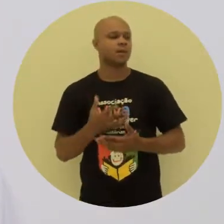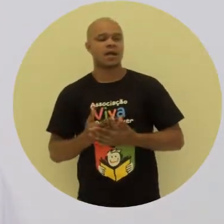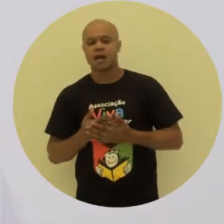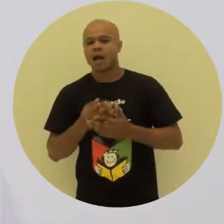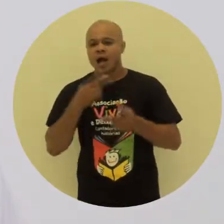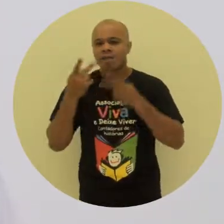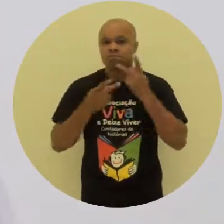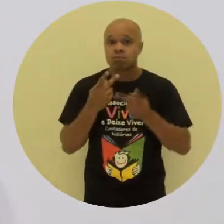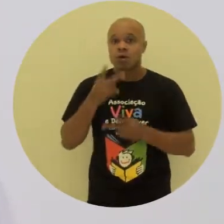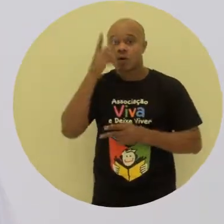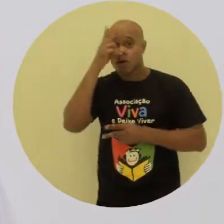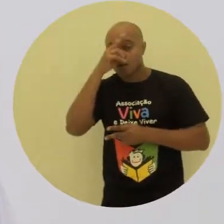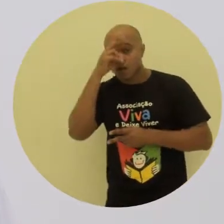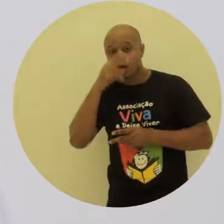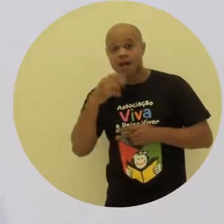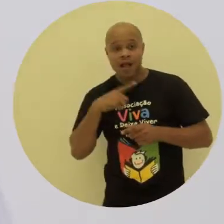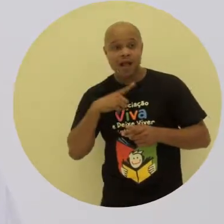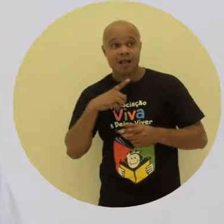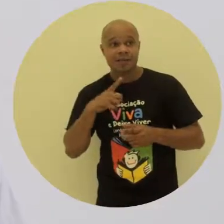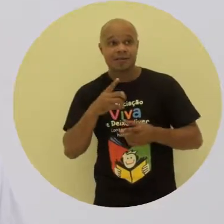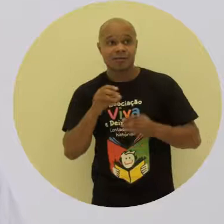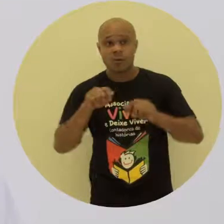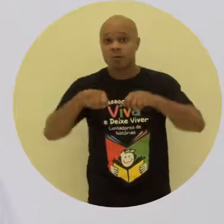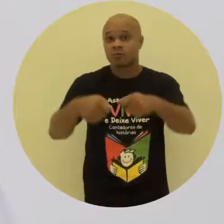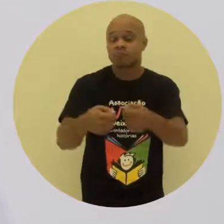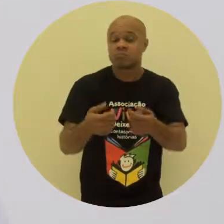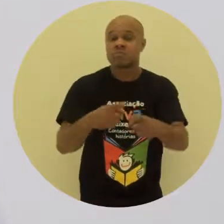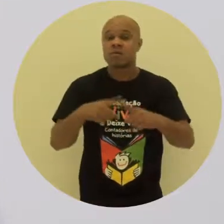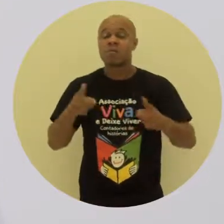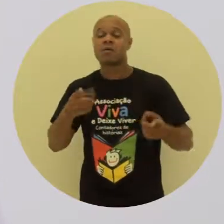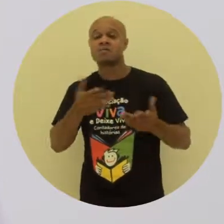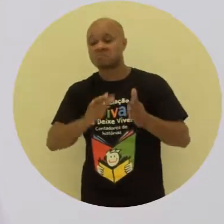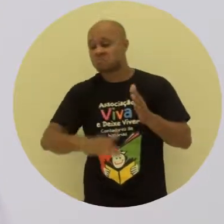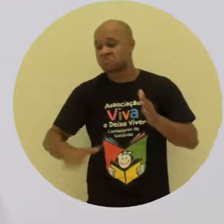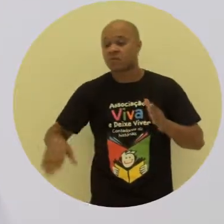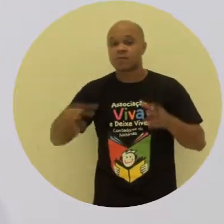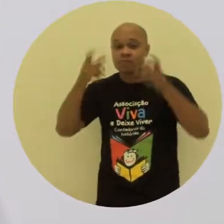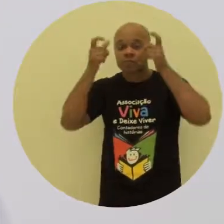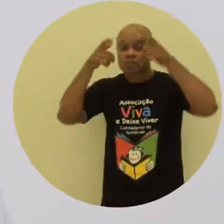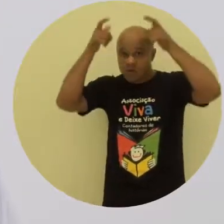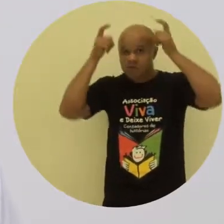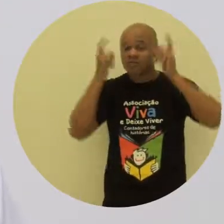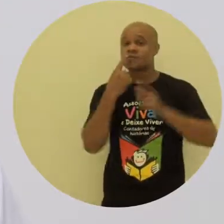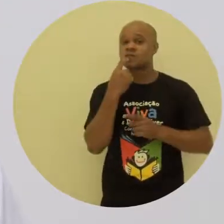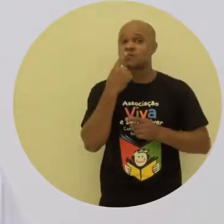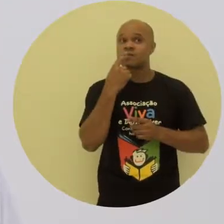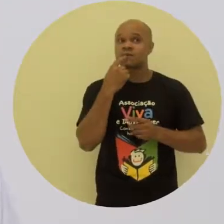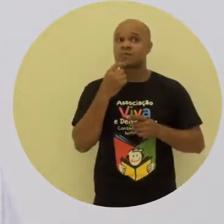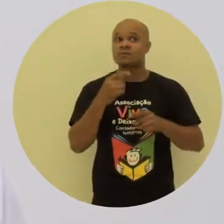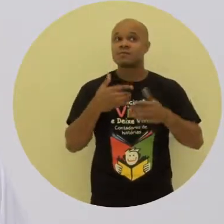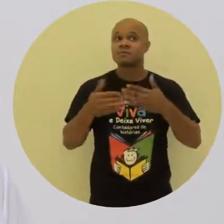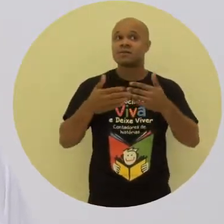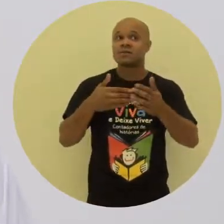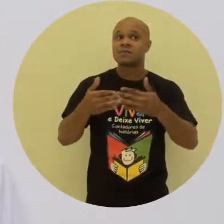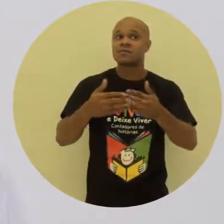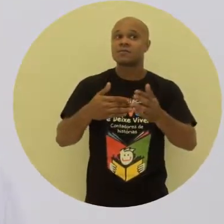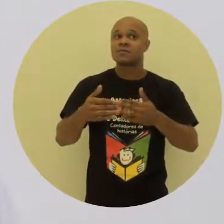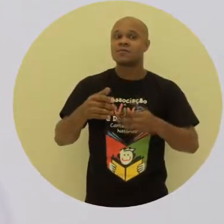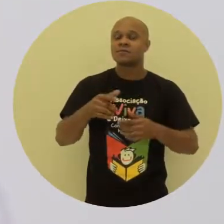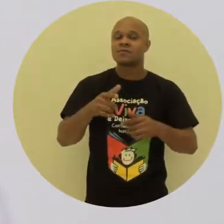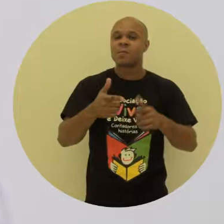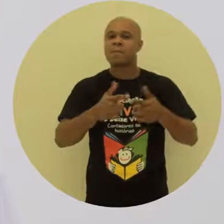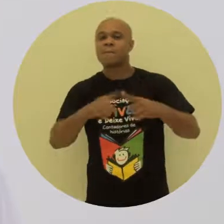nenhuma história, eu não estou lá para dizer que eu vim para contar a história da Branca de Neve ou a história do